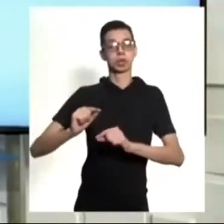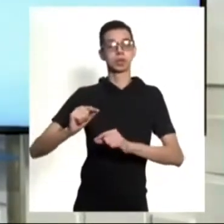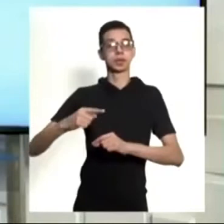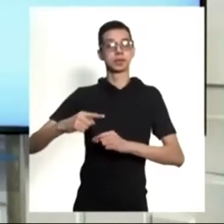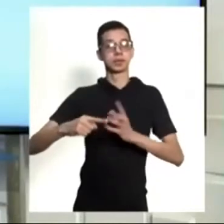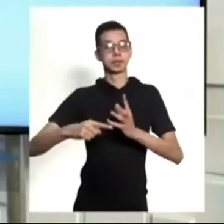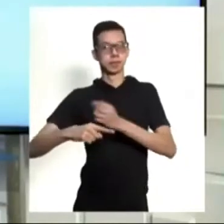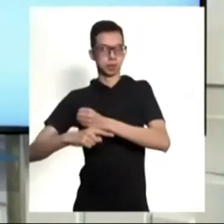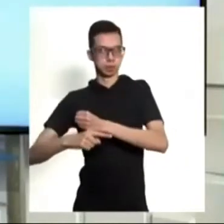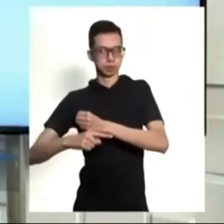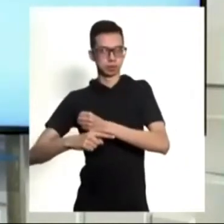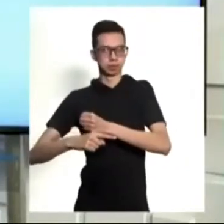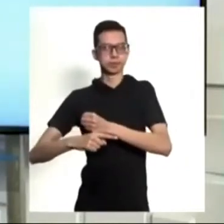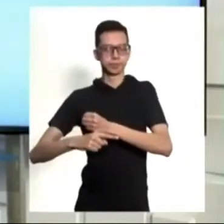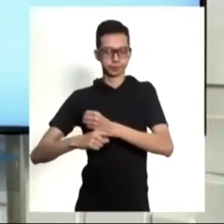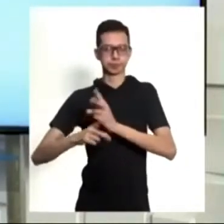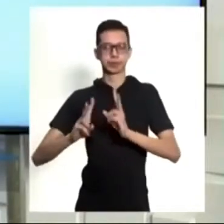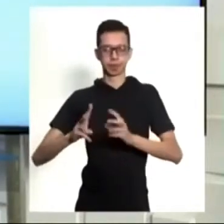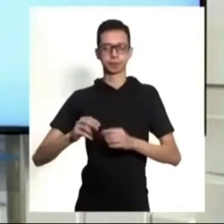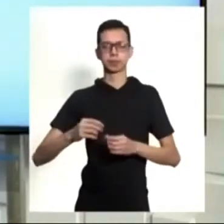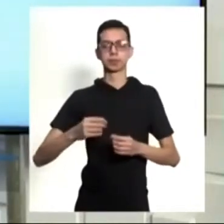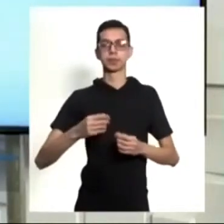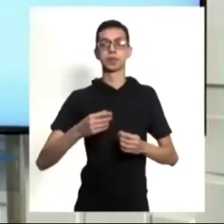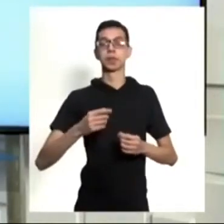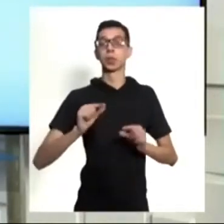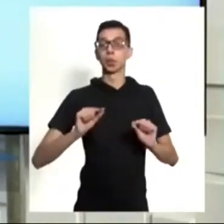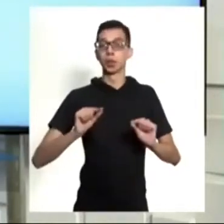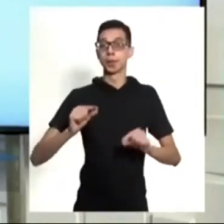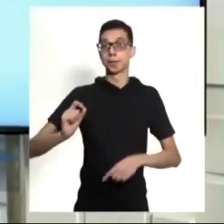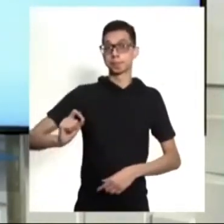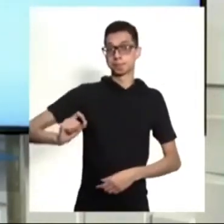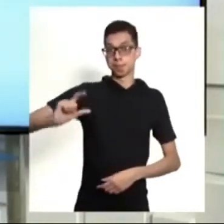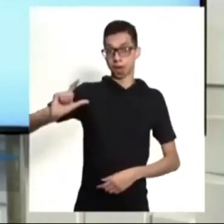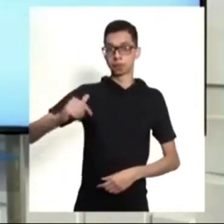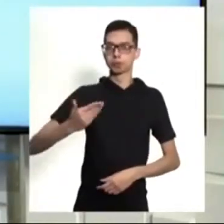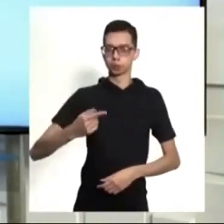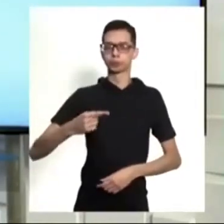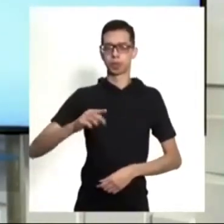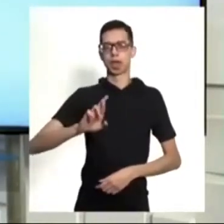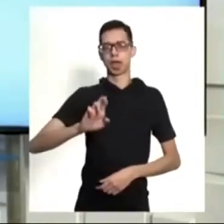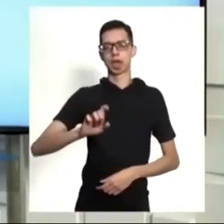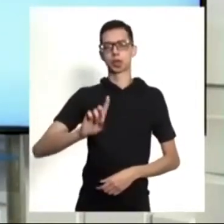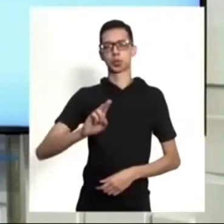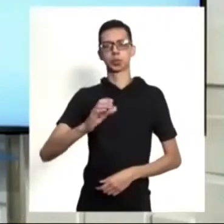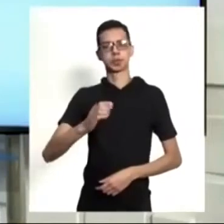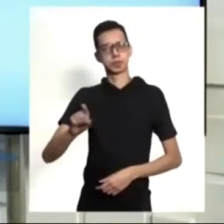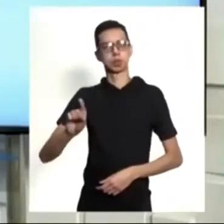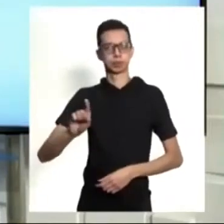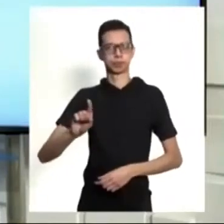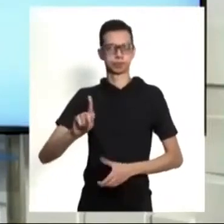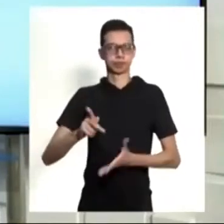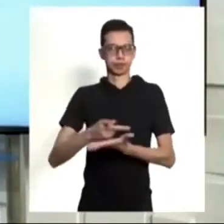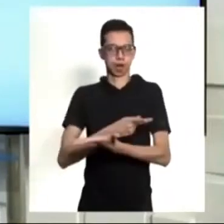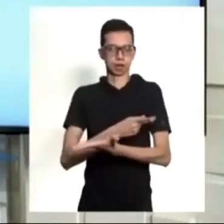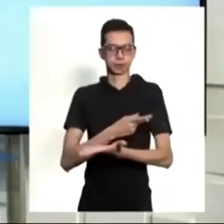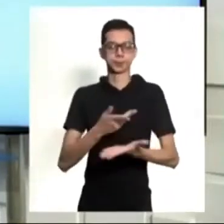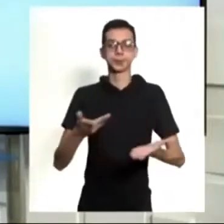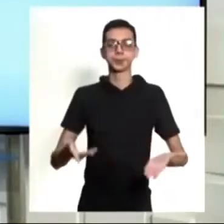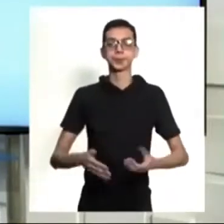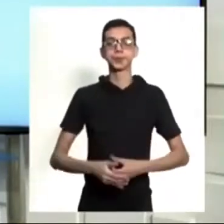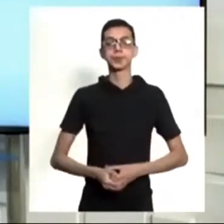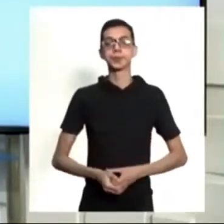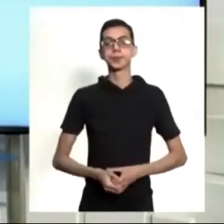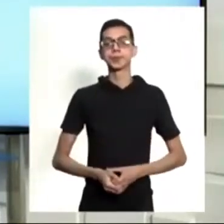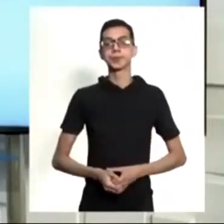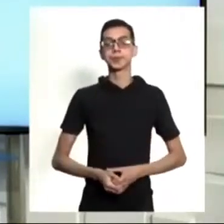de pilhas, viu, gente? O maior valor do potencial de redução tende a sofrer redução. Daqui a pouco eu vou te mostrar. Muito bem, o que Daniel fez? Daniel colocou